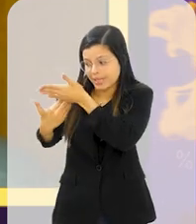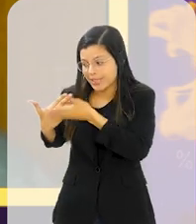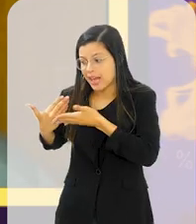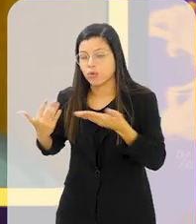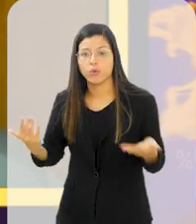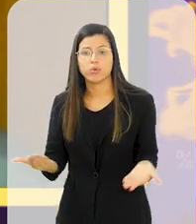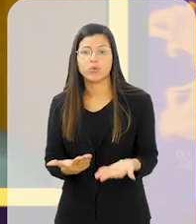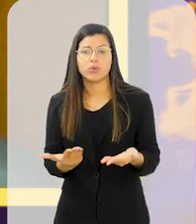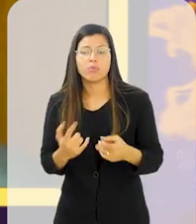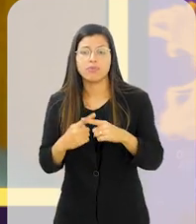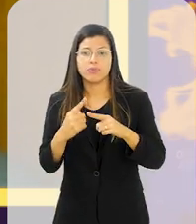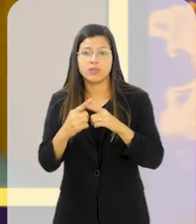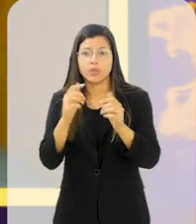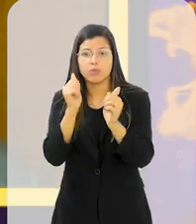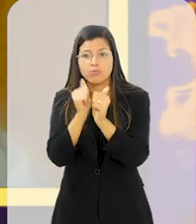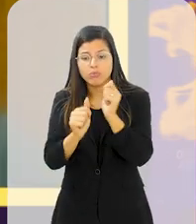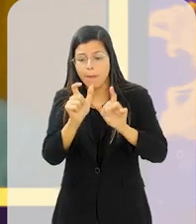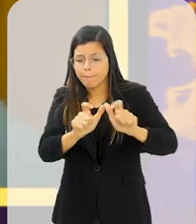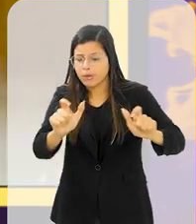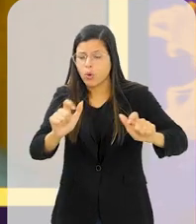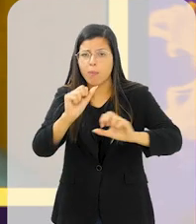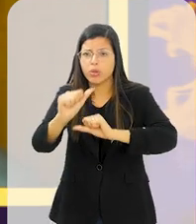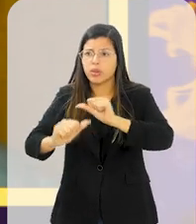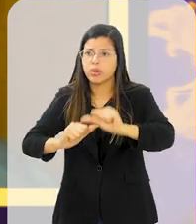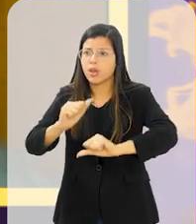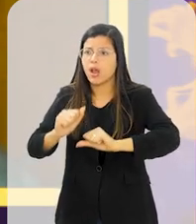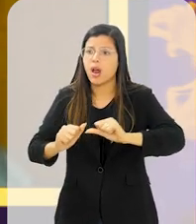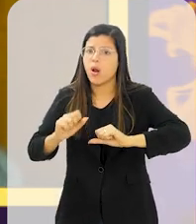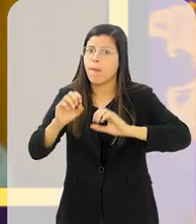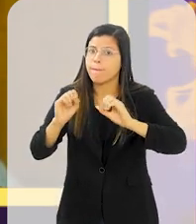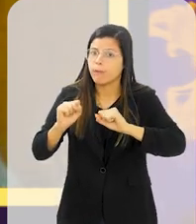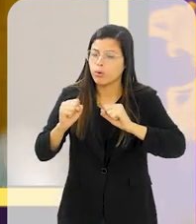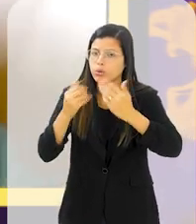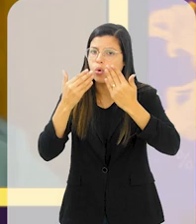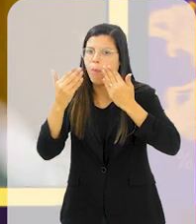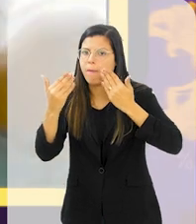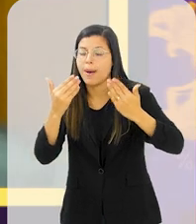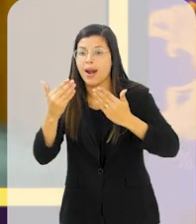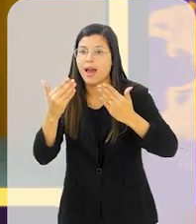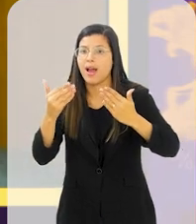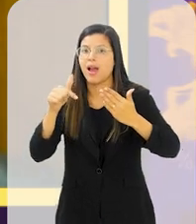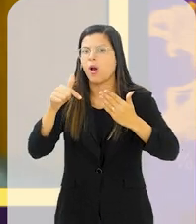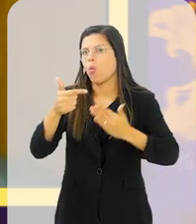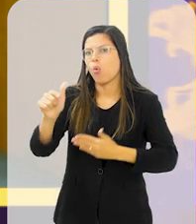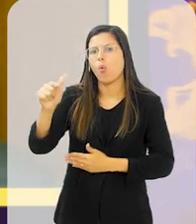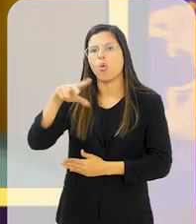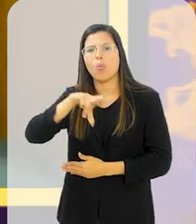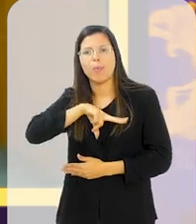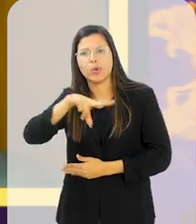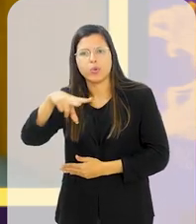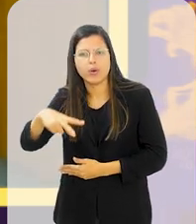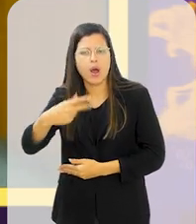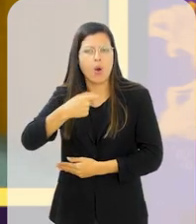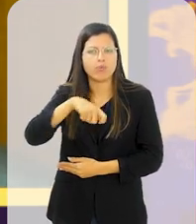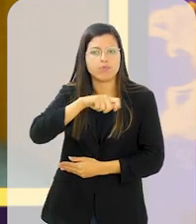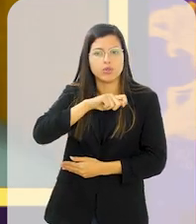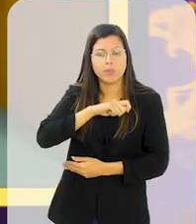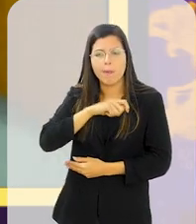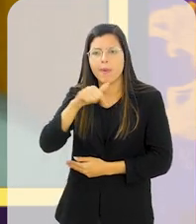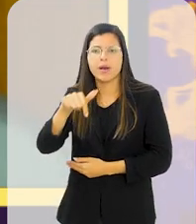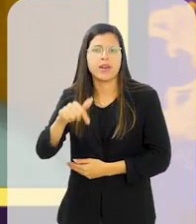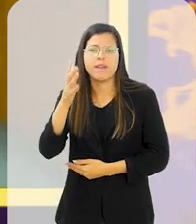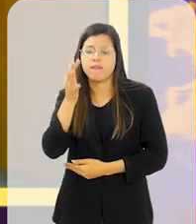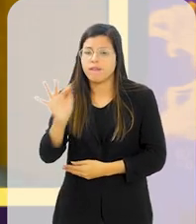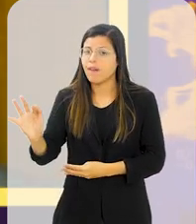atual, porque não são os mesmos jogadores. Você pode comparar a seleção brasileira atual com as seleções atuais da Inglaterra, de Portugal, da Espanha, da França, que têm